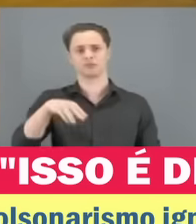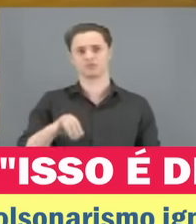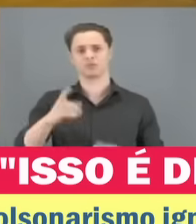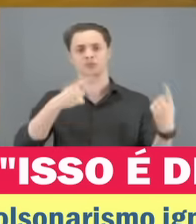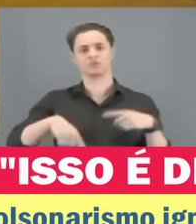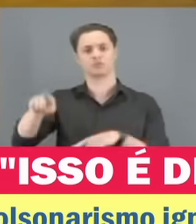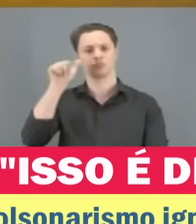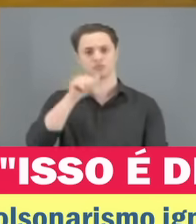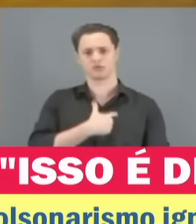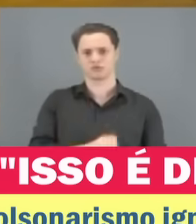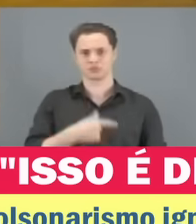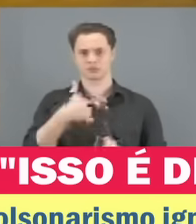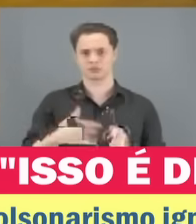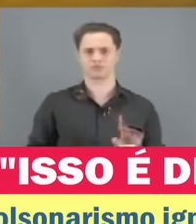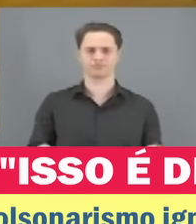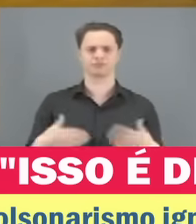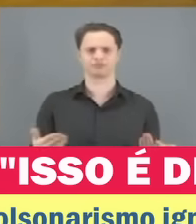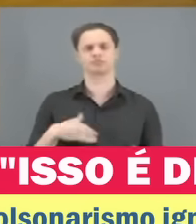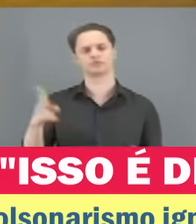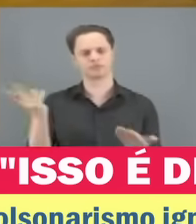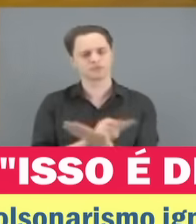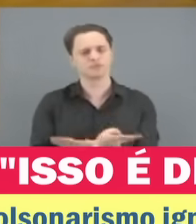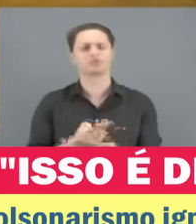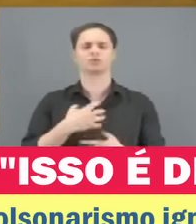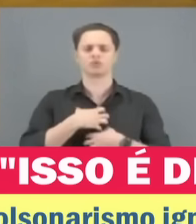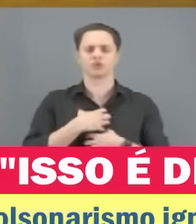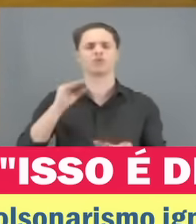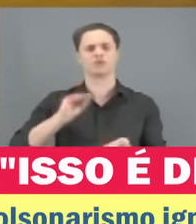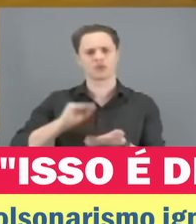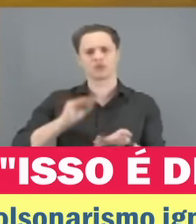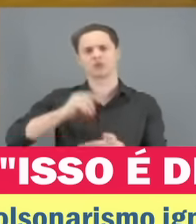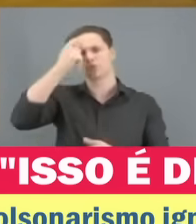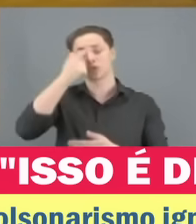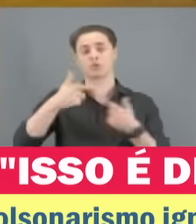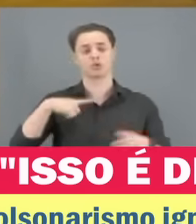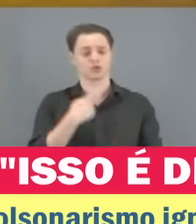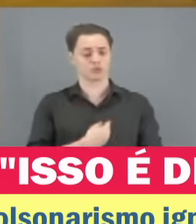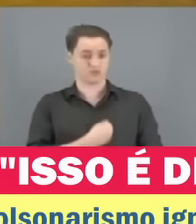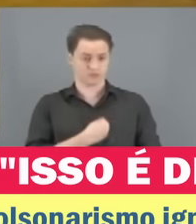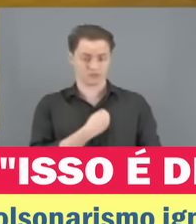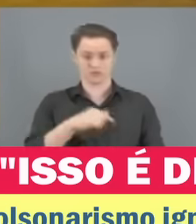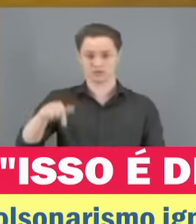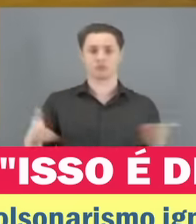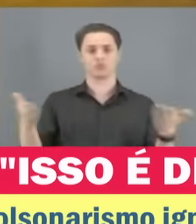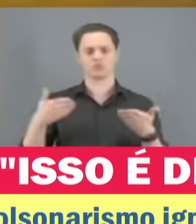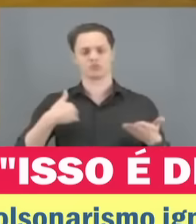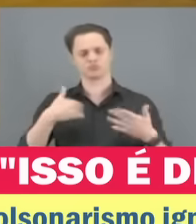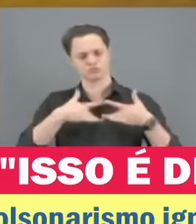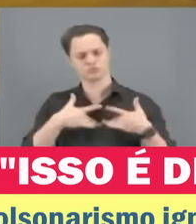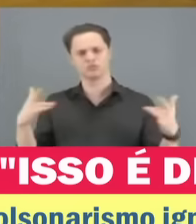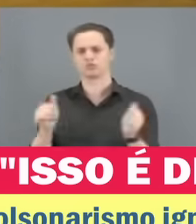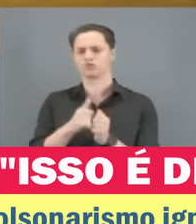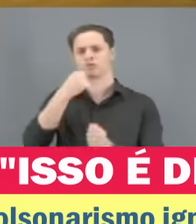relatora. Isso é de uma indignidade, de uma falta de noção do que nós estamos vivendo aqui, sinceramente, eu me solidarizo com Vossa Excelência